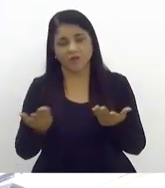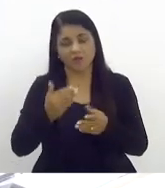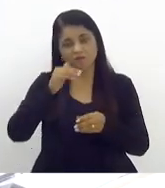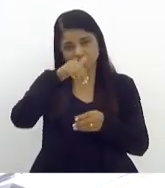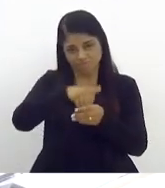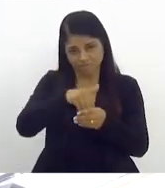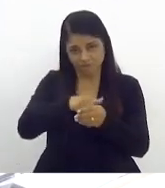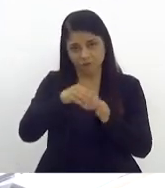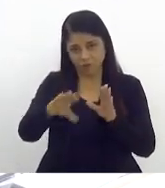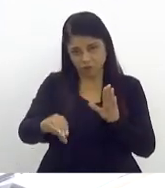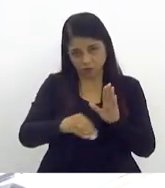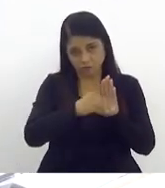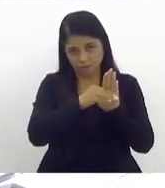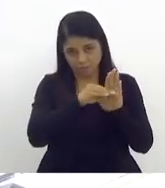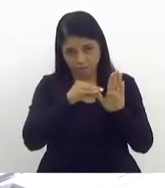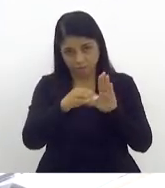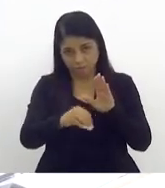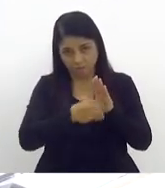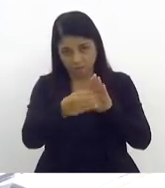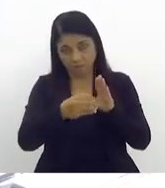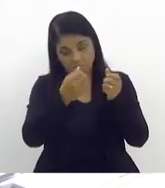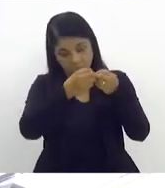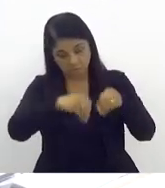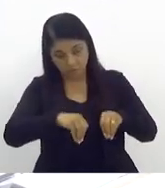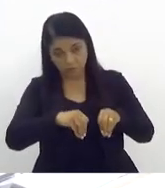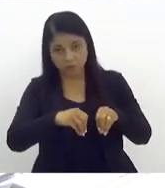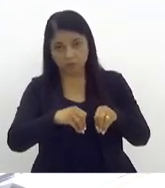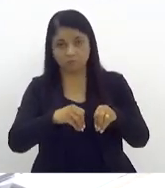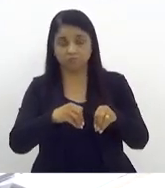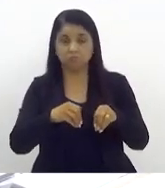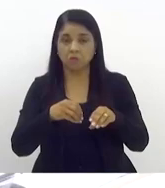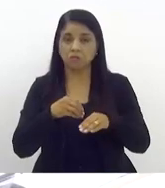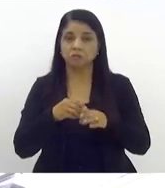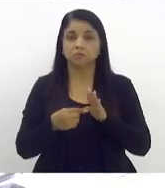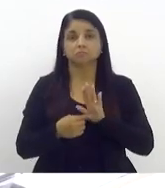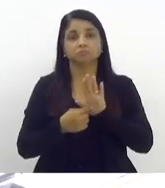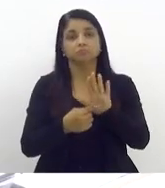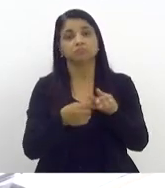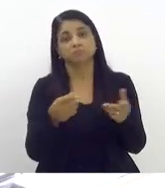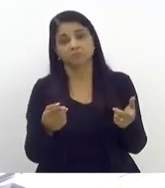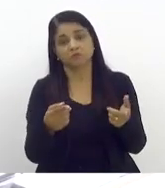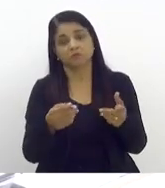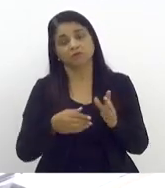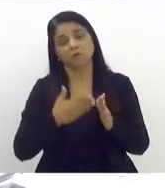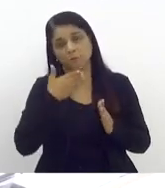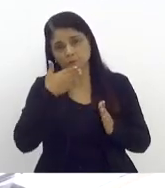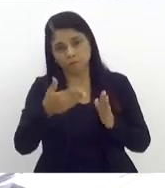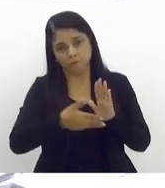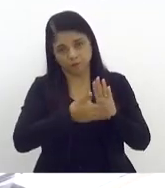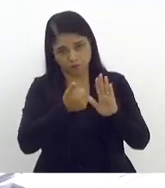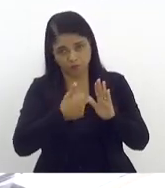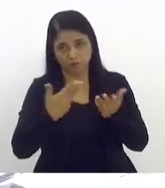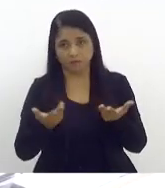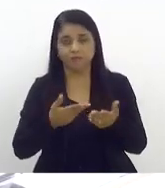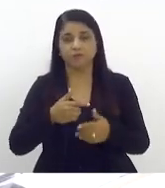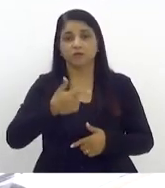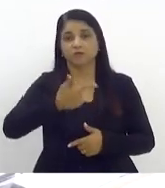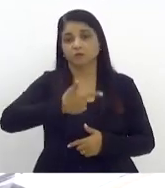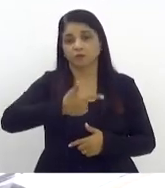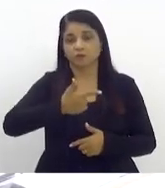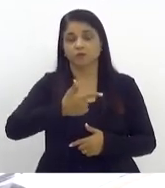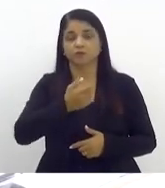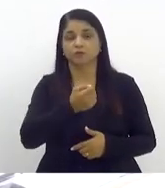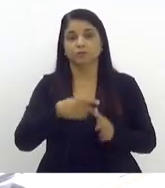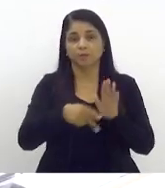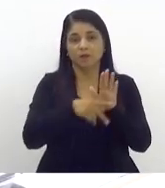emendas, e como a prejudicabilidade ela pode ser apontada a qualquer tempo da tramitação, pedir para retirar de pauta. Passo ao item 2 da pauta, é o